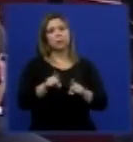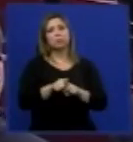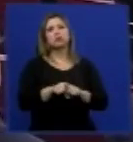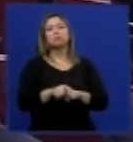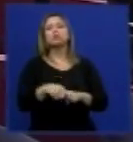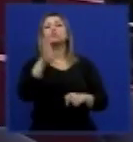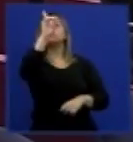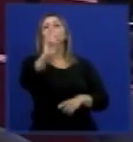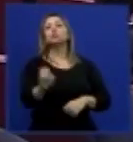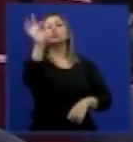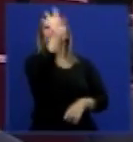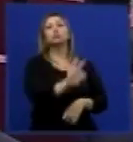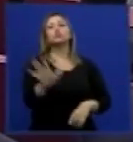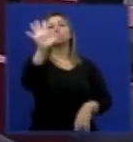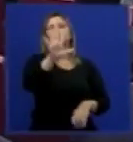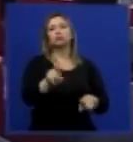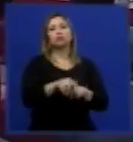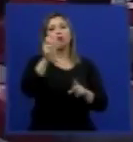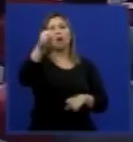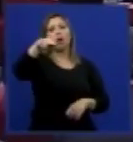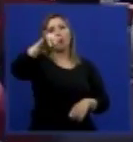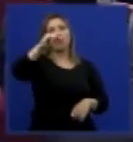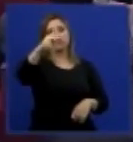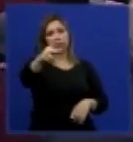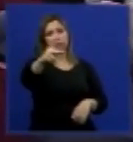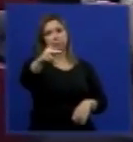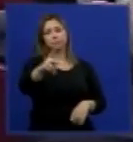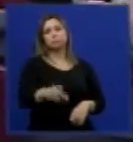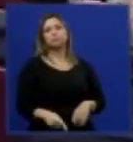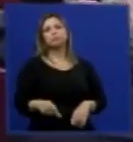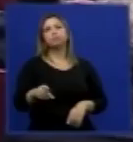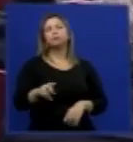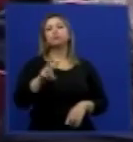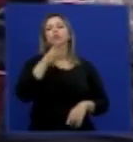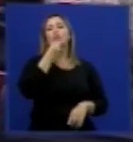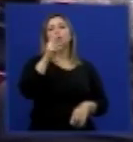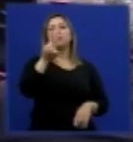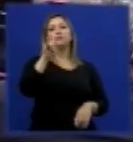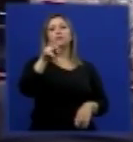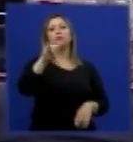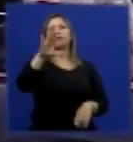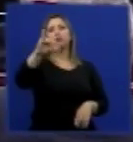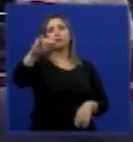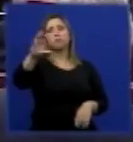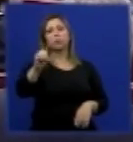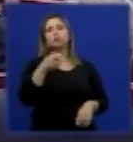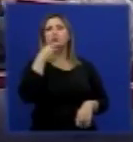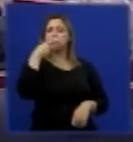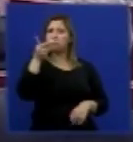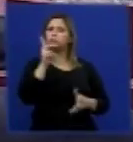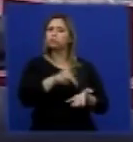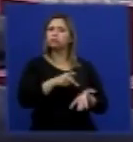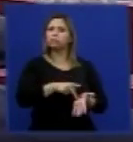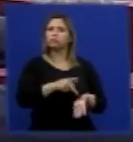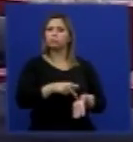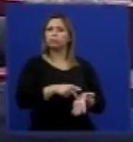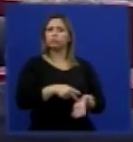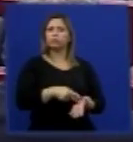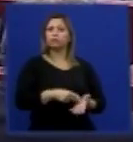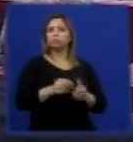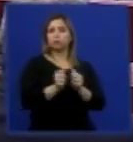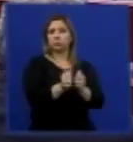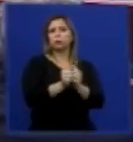geral da anip Dr vilen Soares confessou arguido